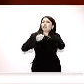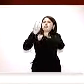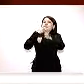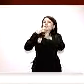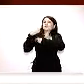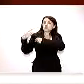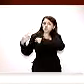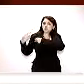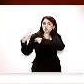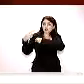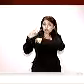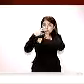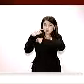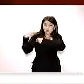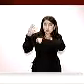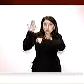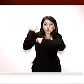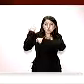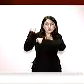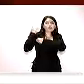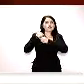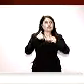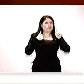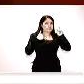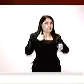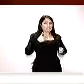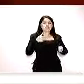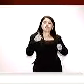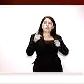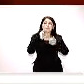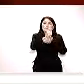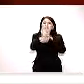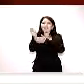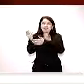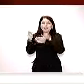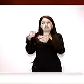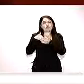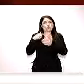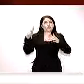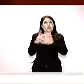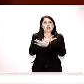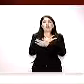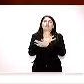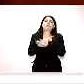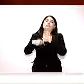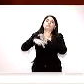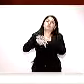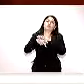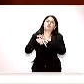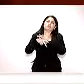julgou irregulares os pagamentos efetuados a título de prêmio de assido idade em relativos ao